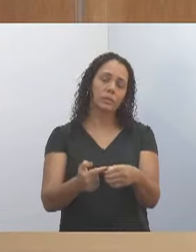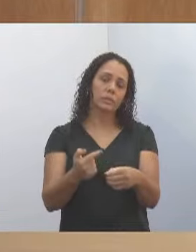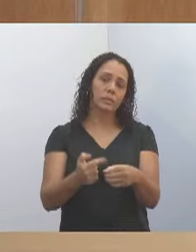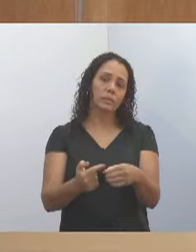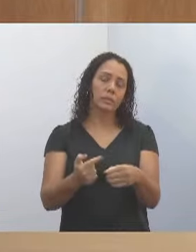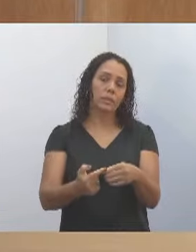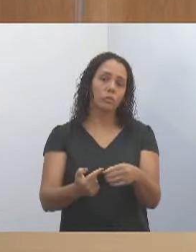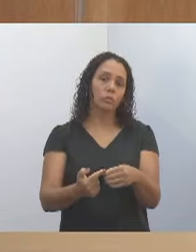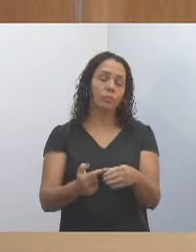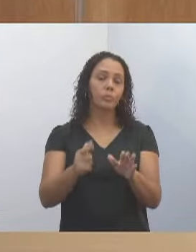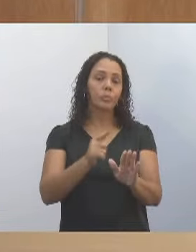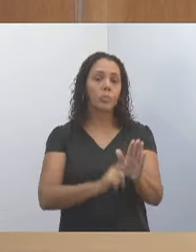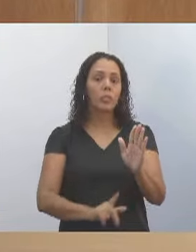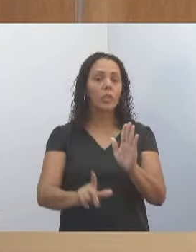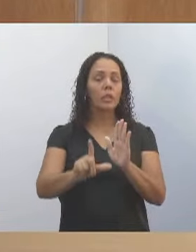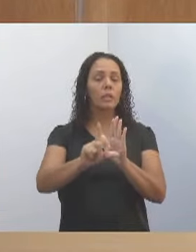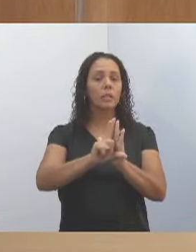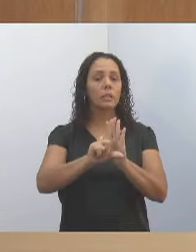lei